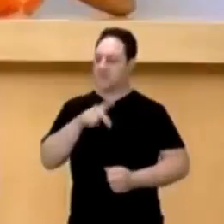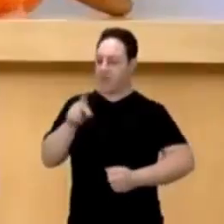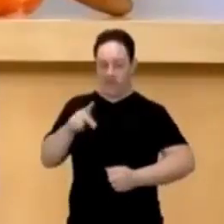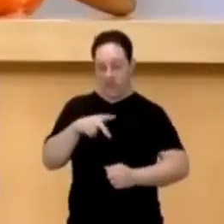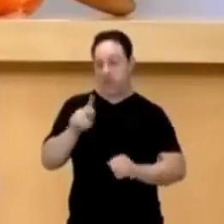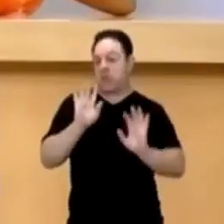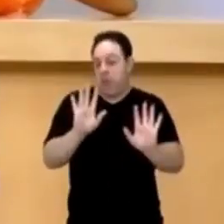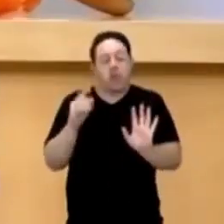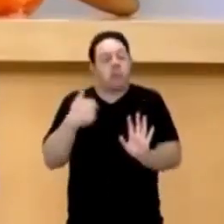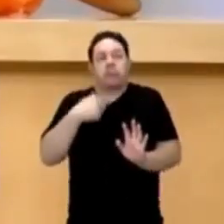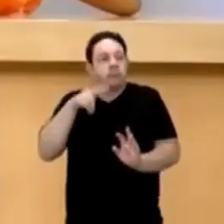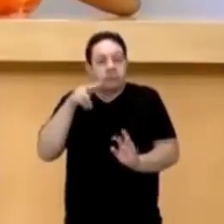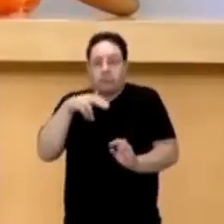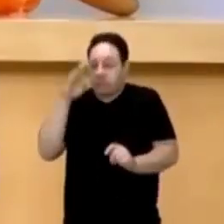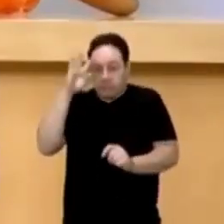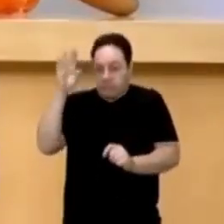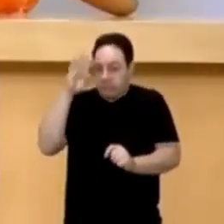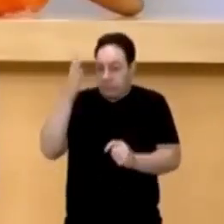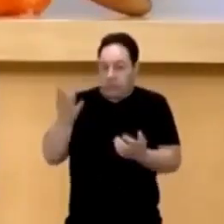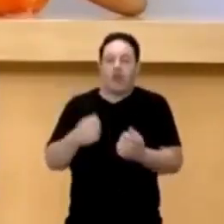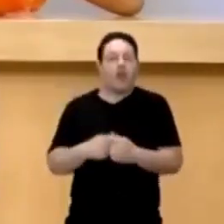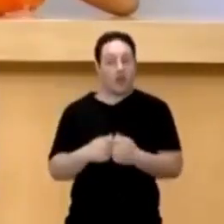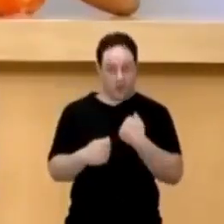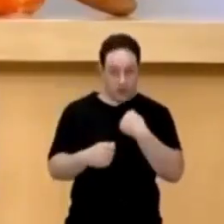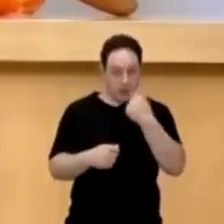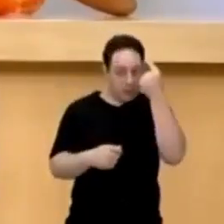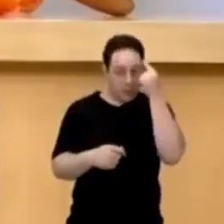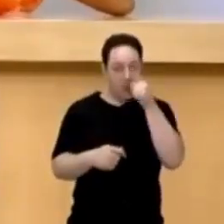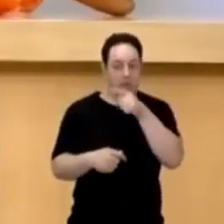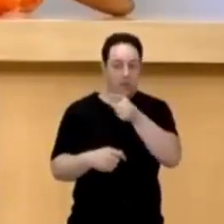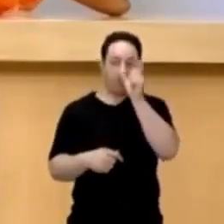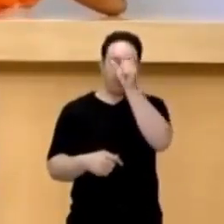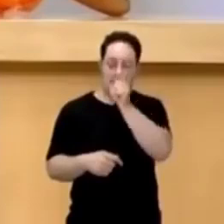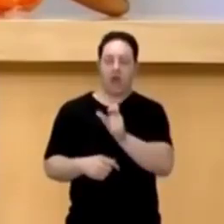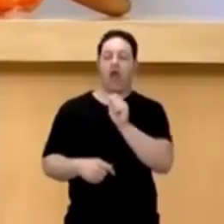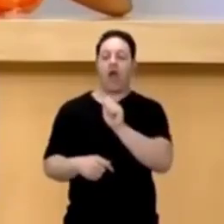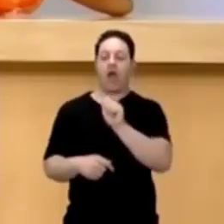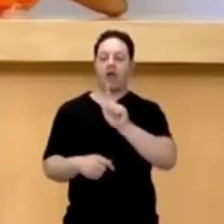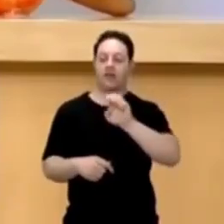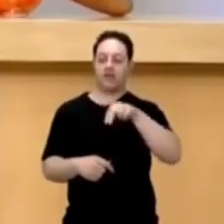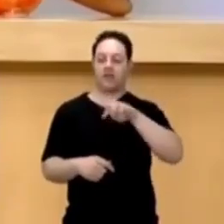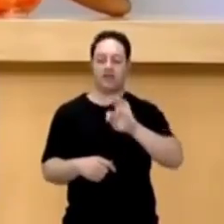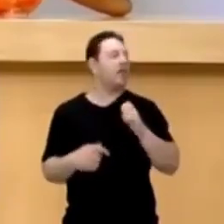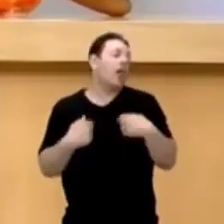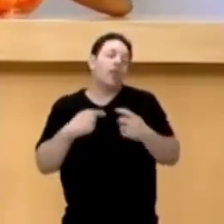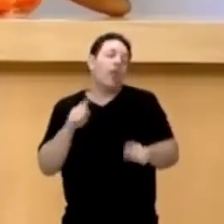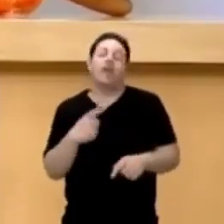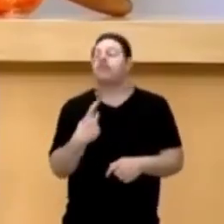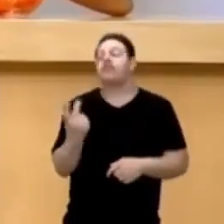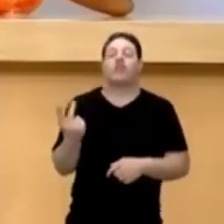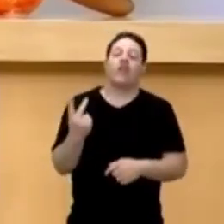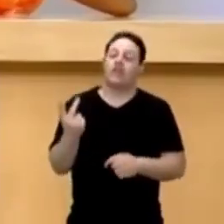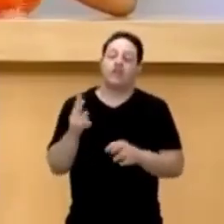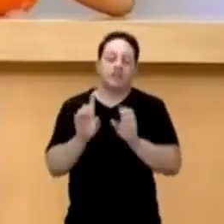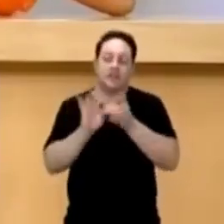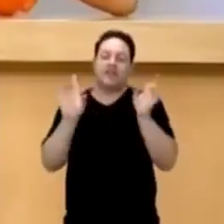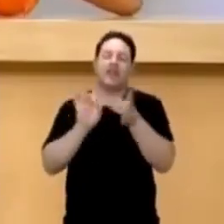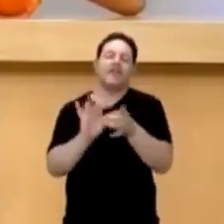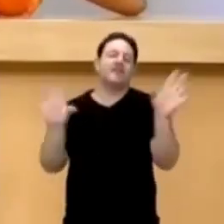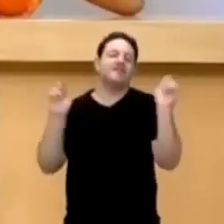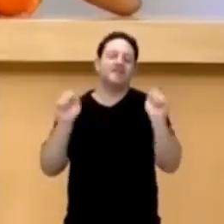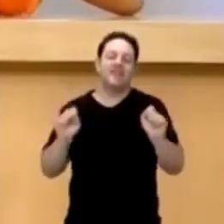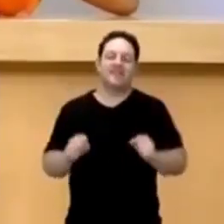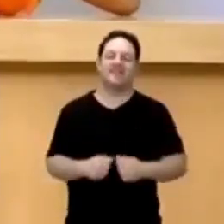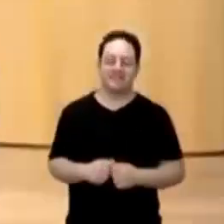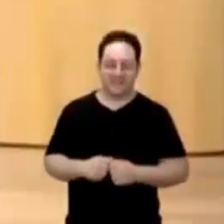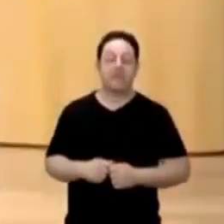mas não imaginei. Nossa, eu pensei que você era a gente. Eu sou os dois, pronto. Fique à vontade.